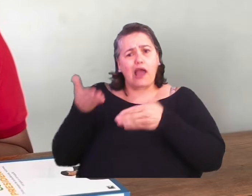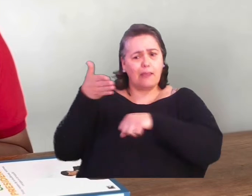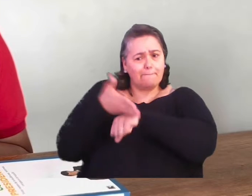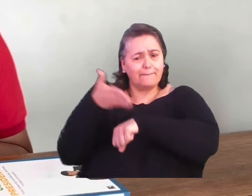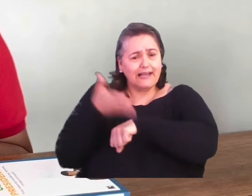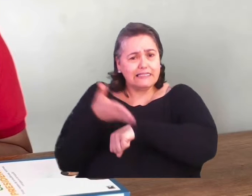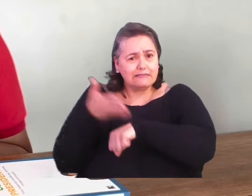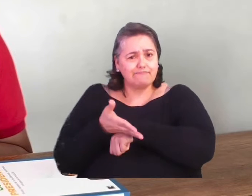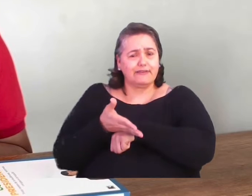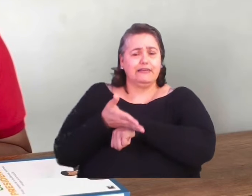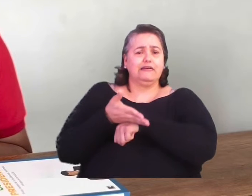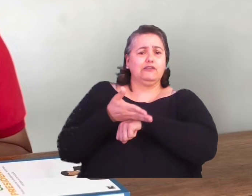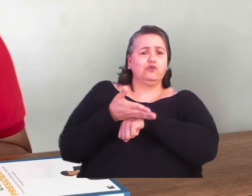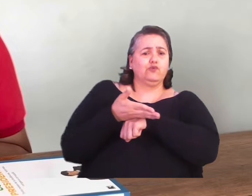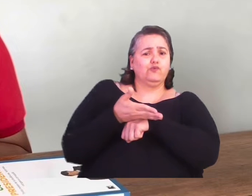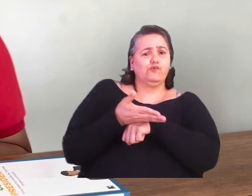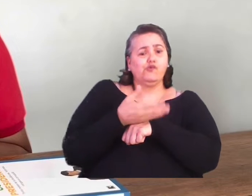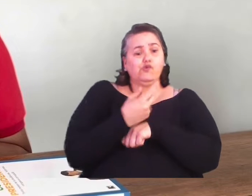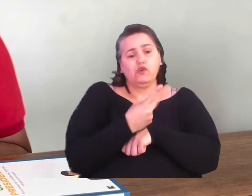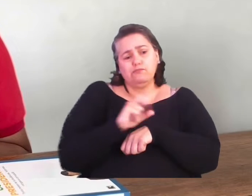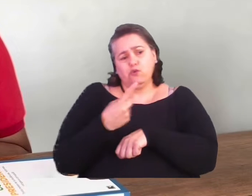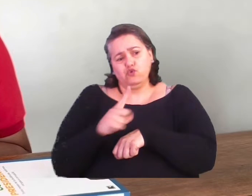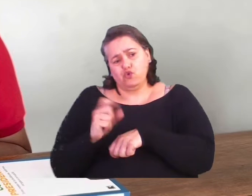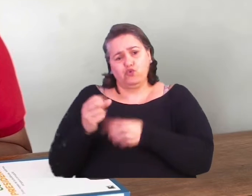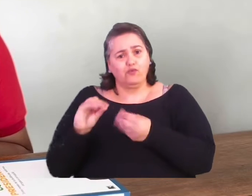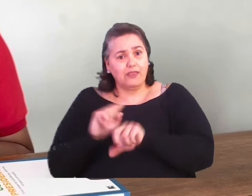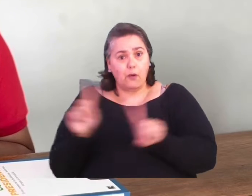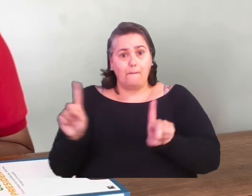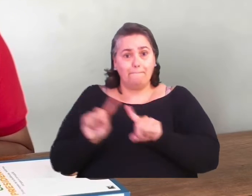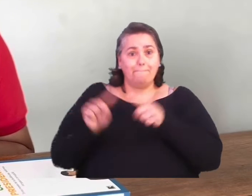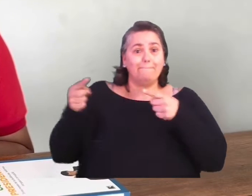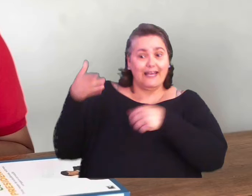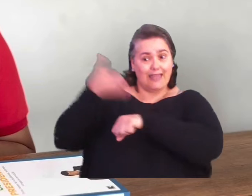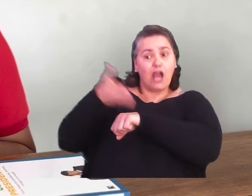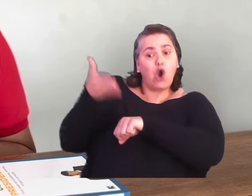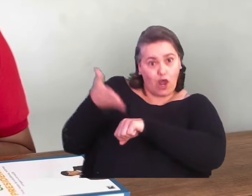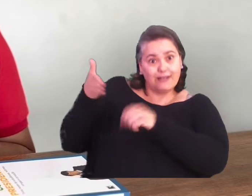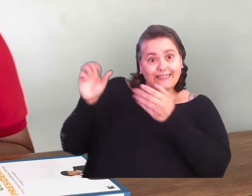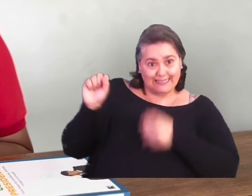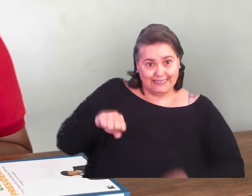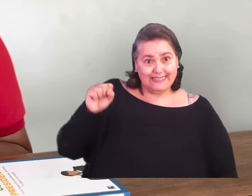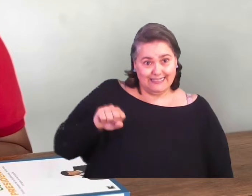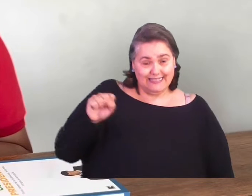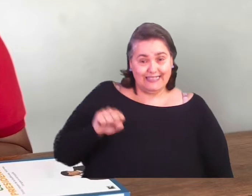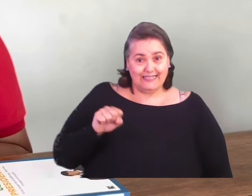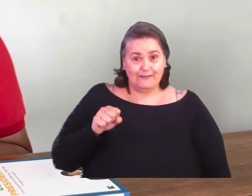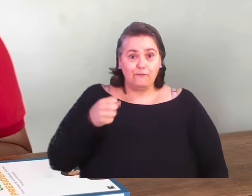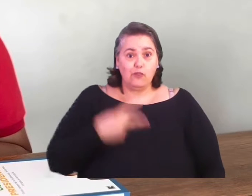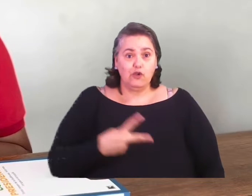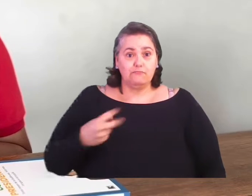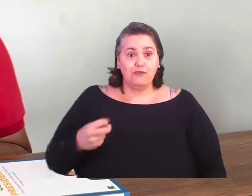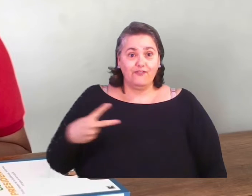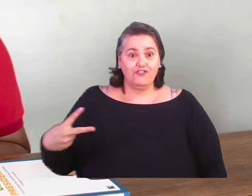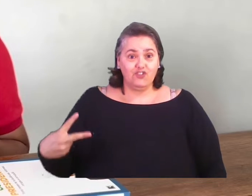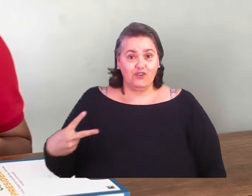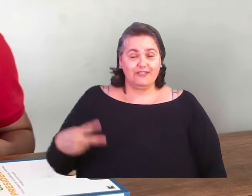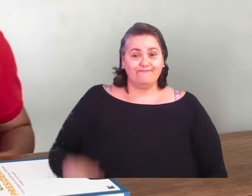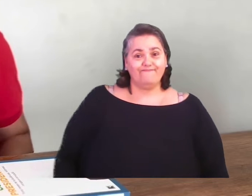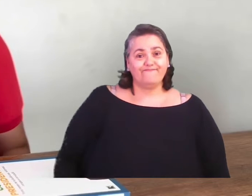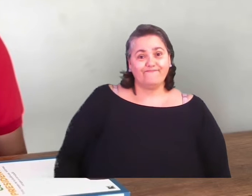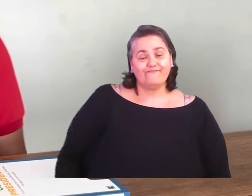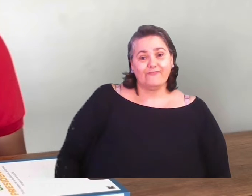disputou 2010, nem 2014, nem 2018 e está disputando 2022. Ou